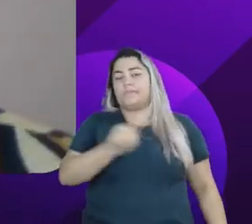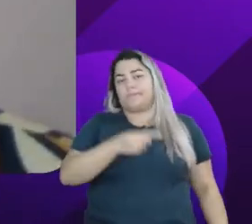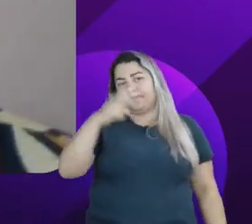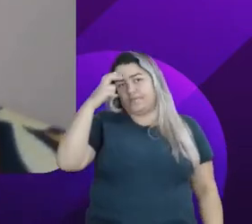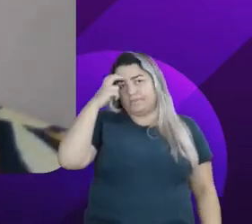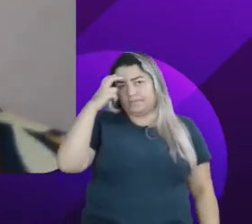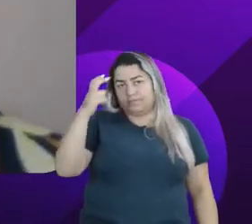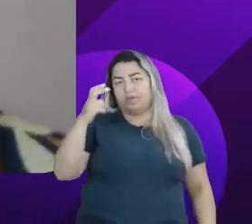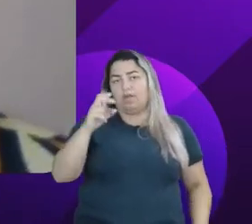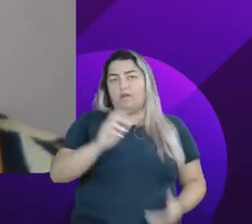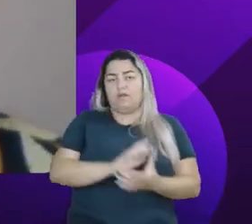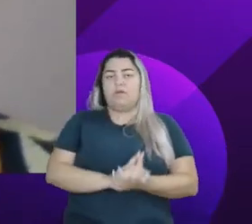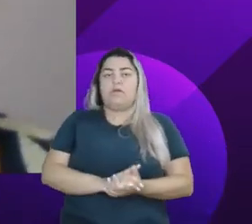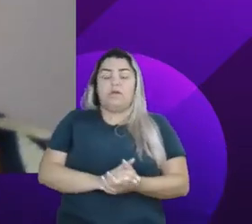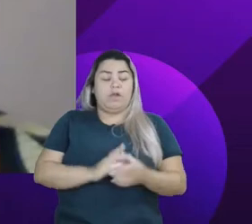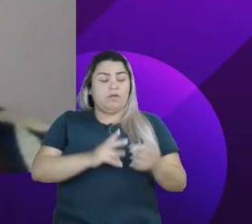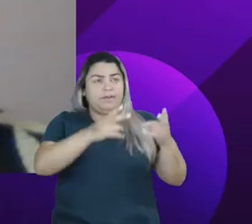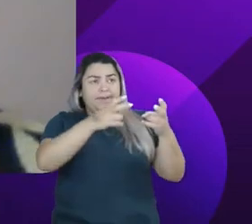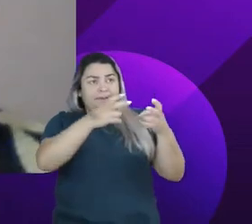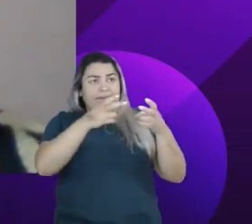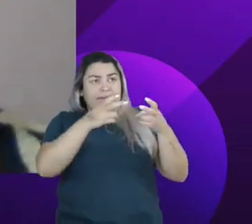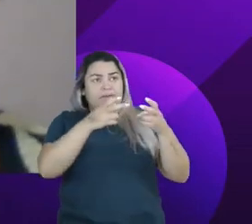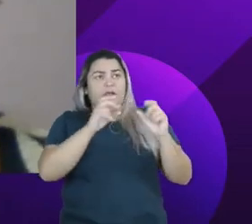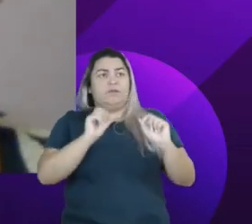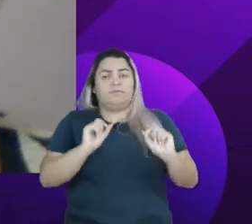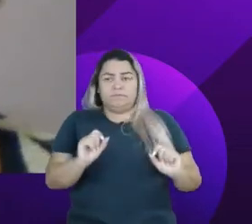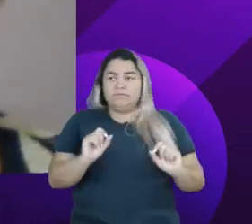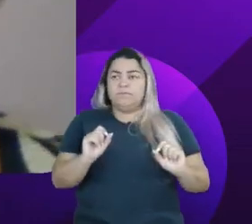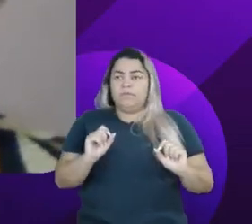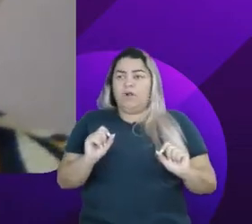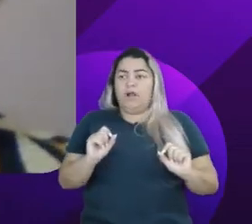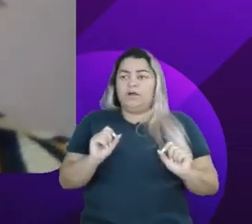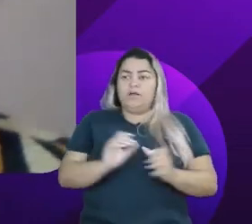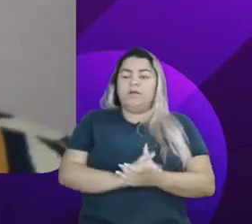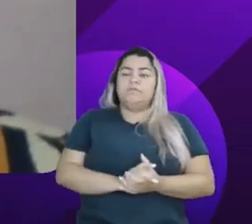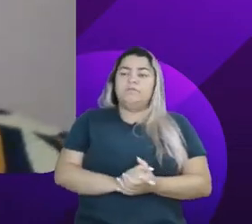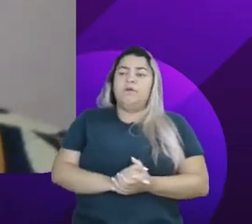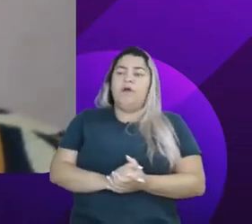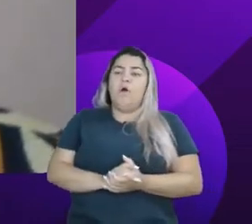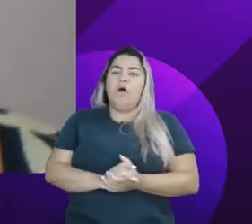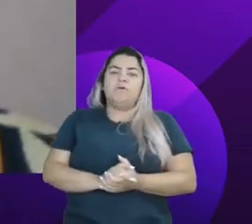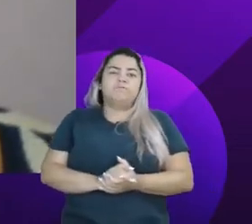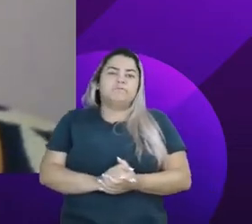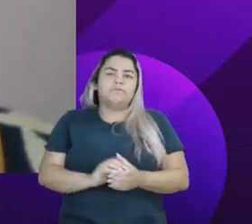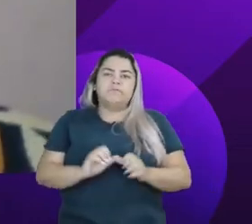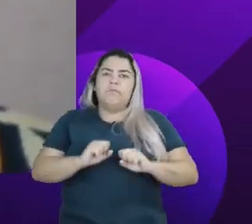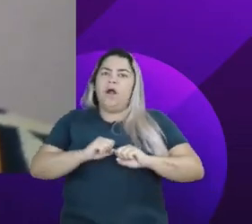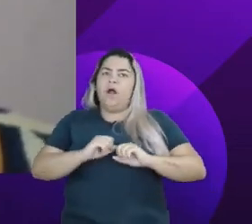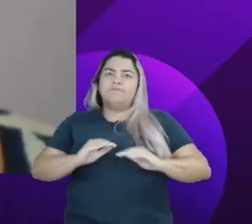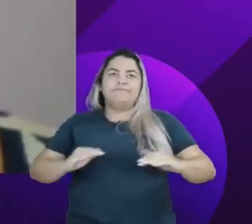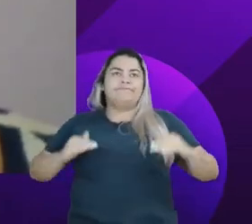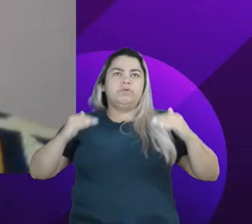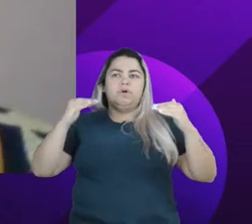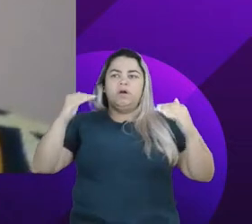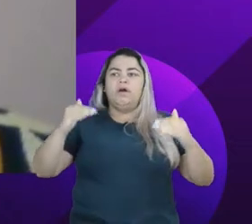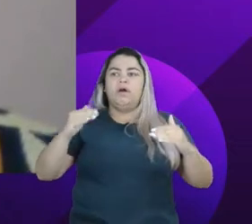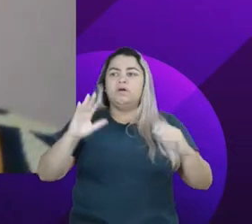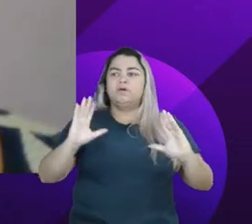me fez perceber toda uma dimensão do nosso